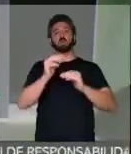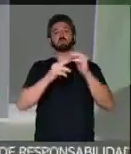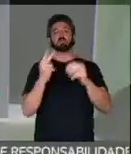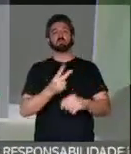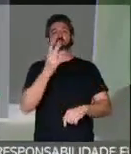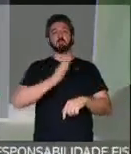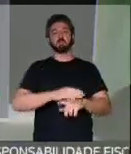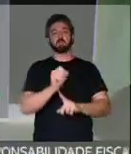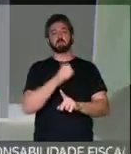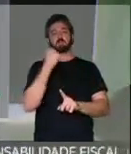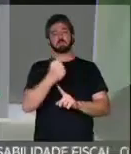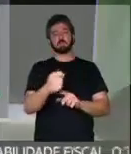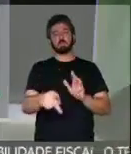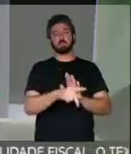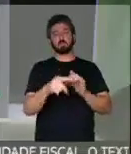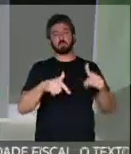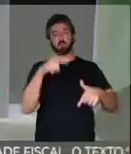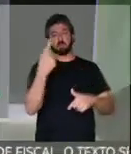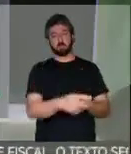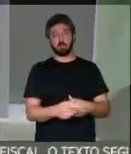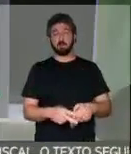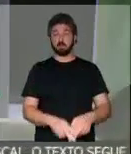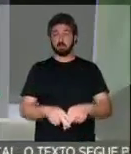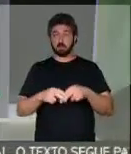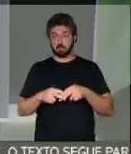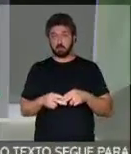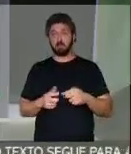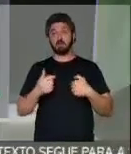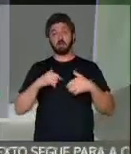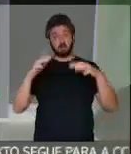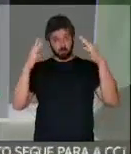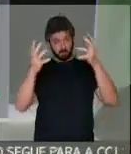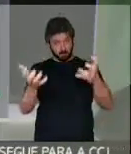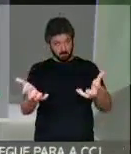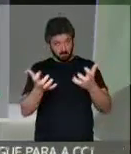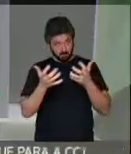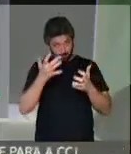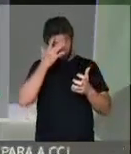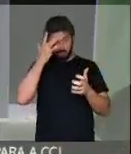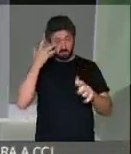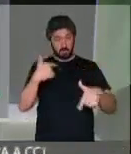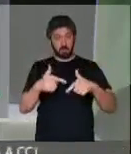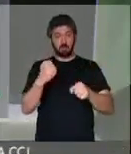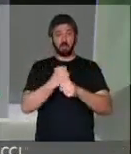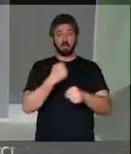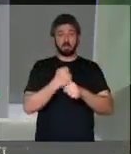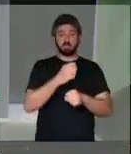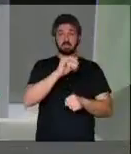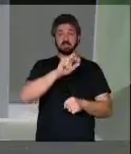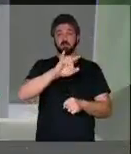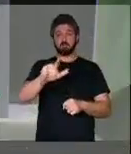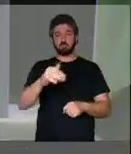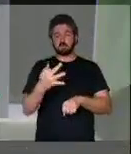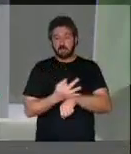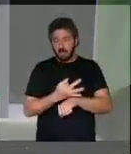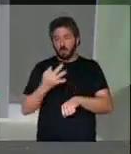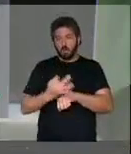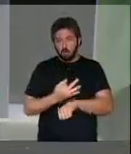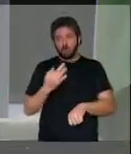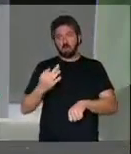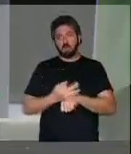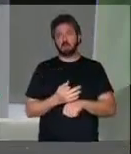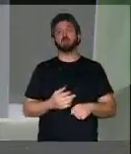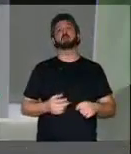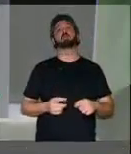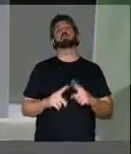uma valorização social do trabalho. Por isso, senhor presidente, quero parabenizar os trabalhadores da construção que resistem e que